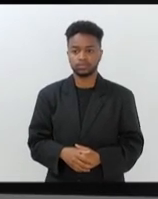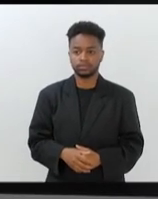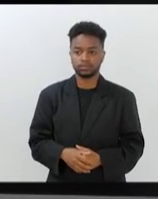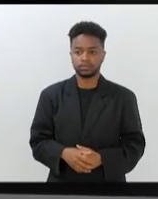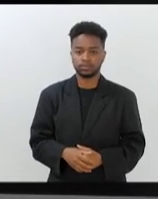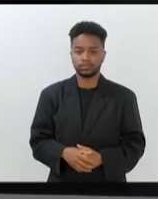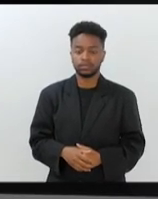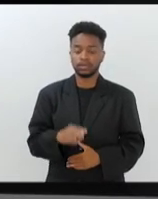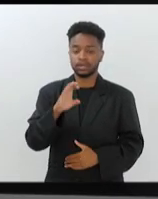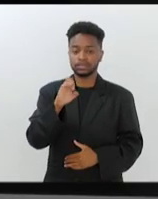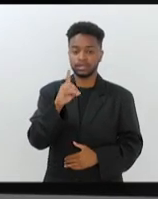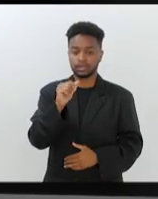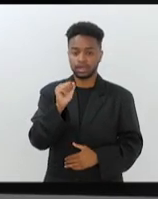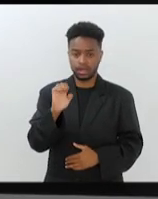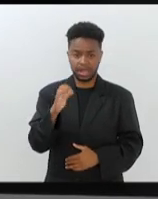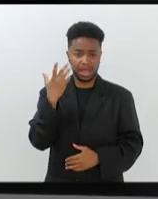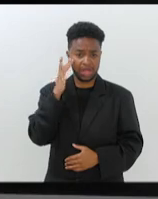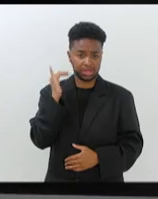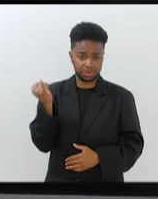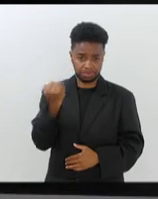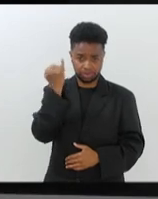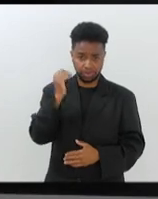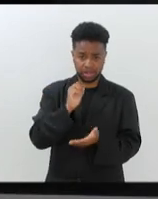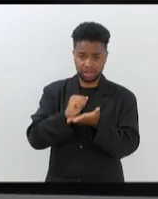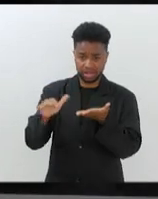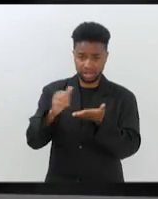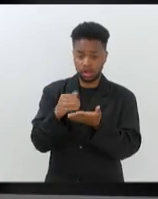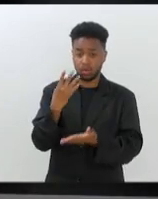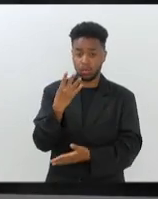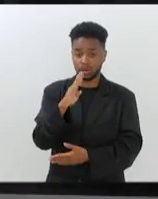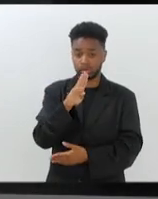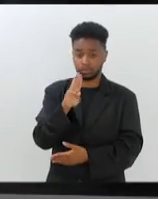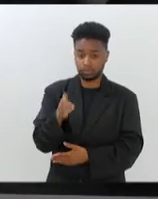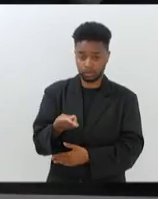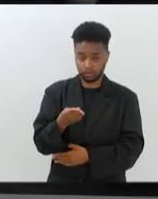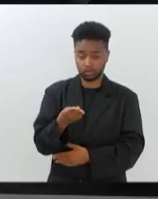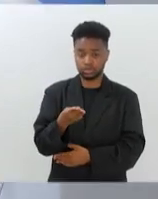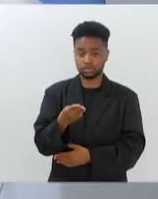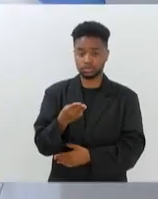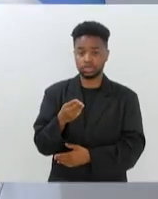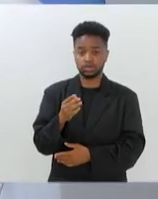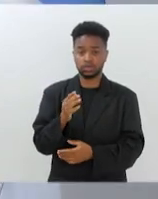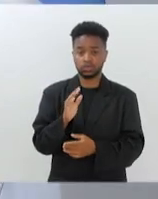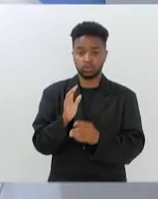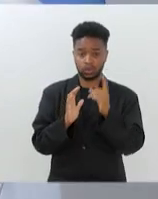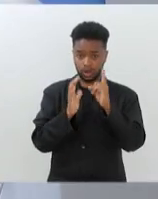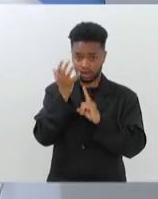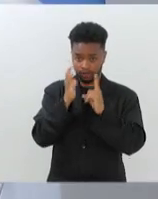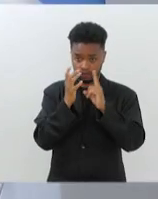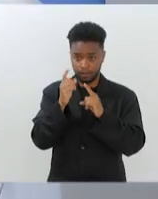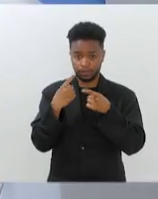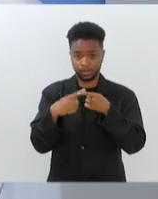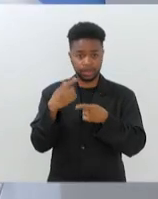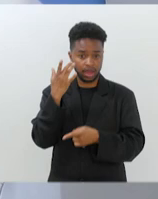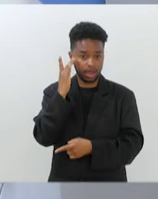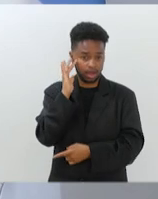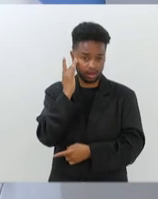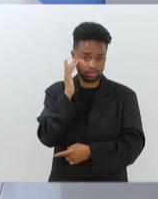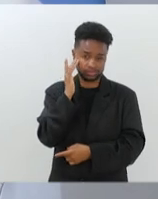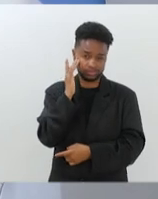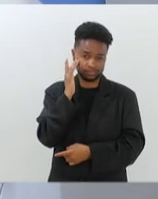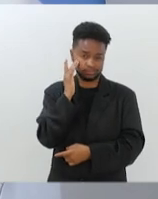considerou pertinente gastar 4,5 milhões num camarote de carnaval julgando ser a